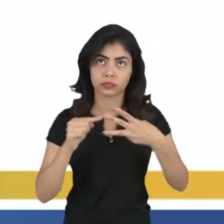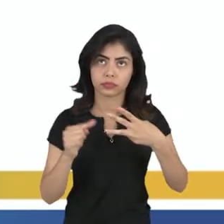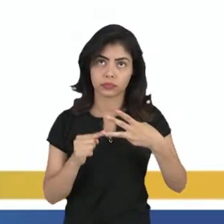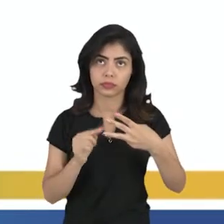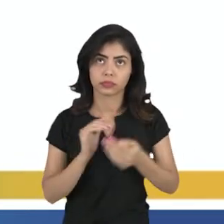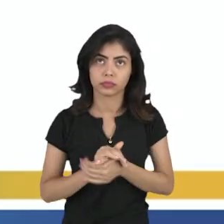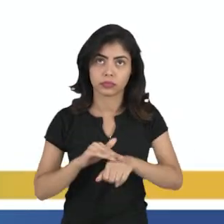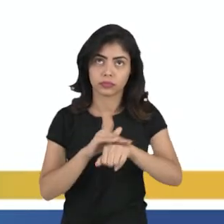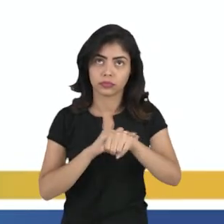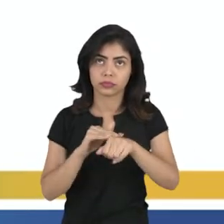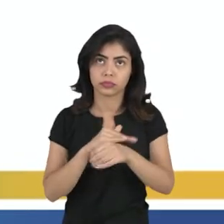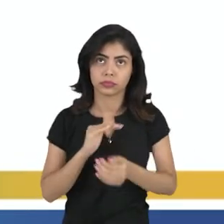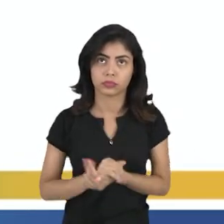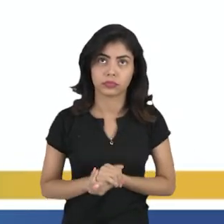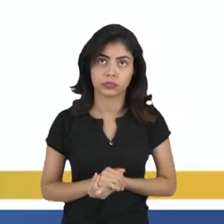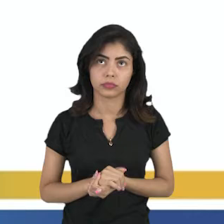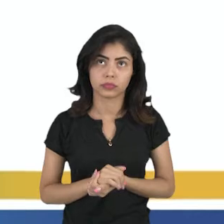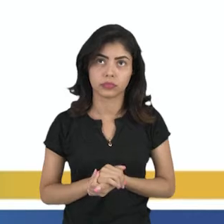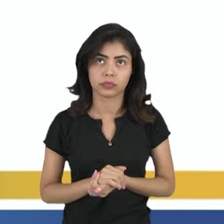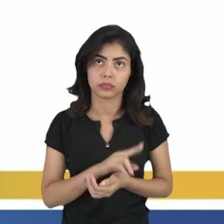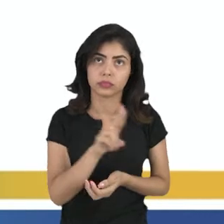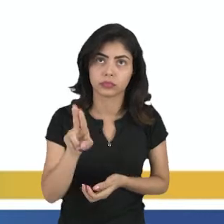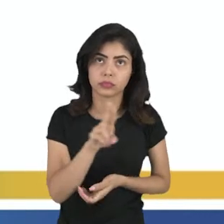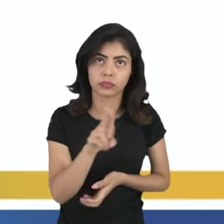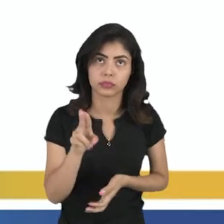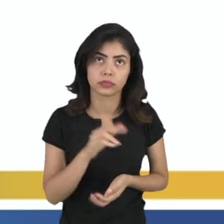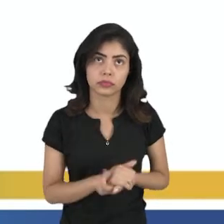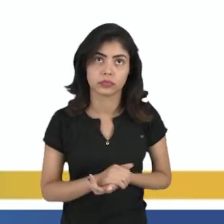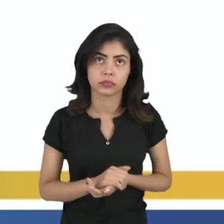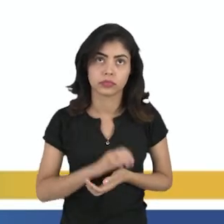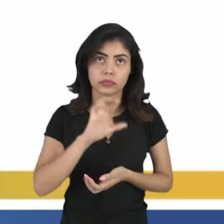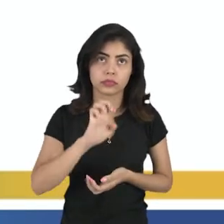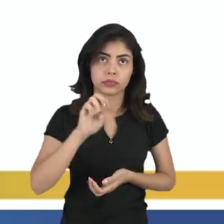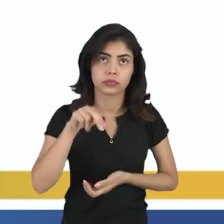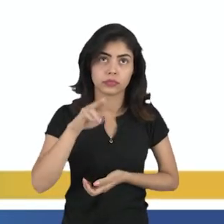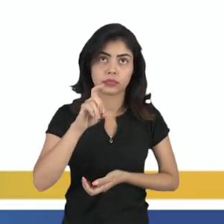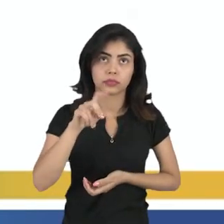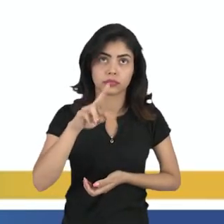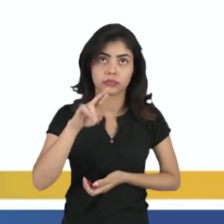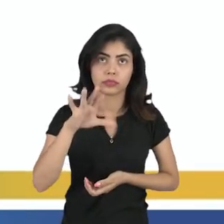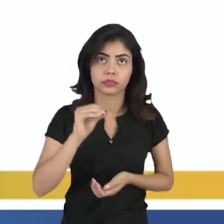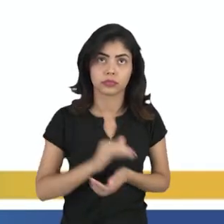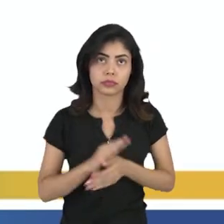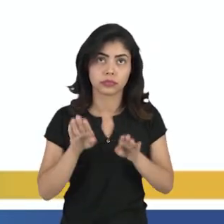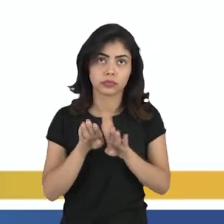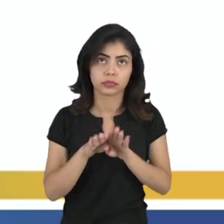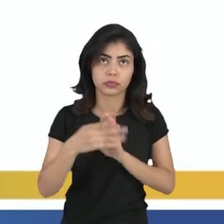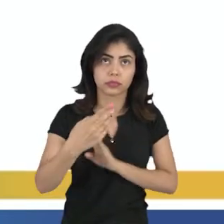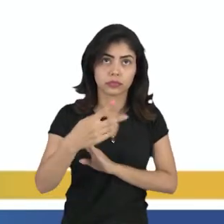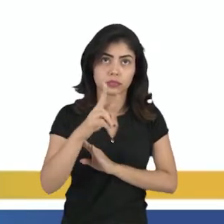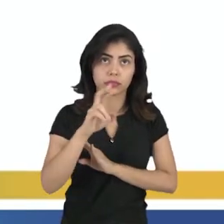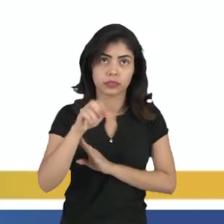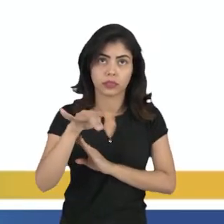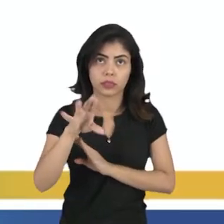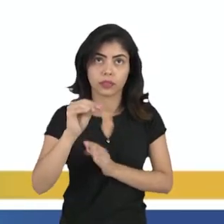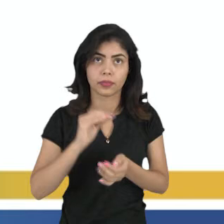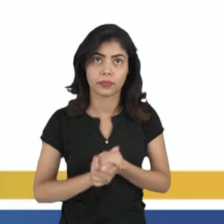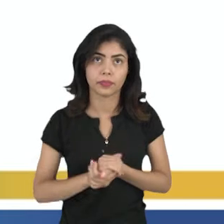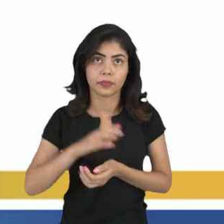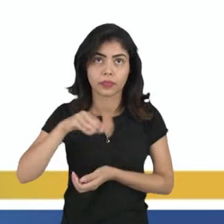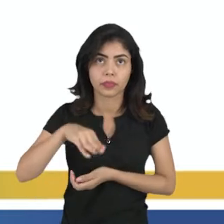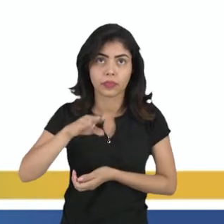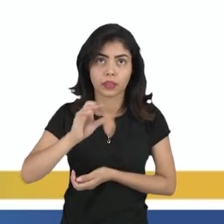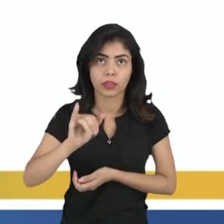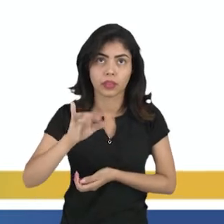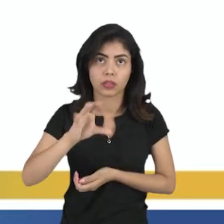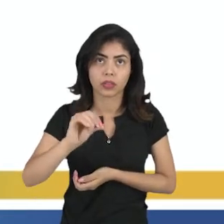de tecidos. Tem a camada de tecido chamada de endométrio, nós temos também o perímetro e